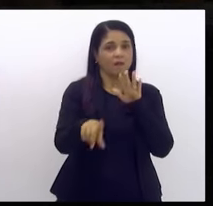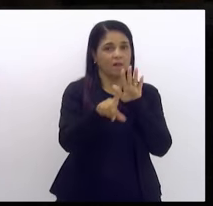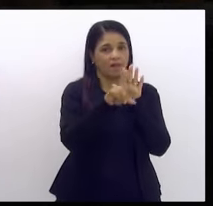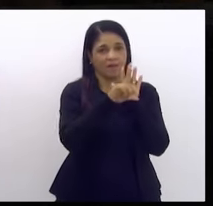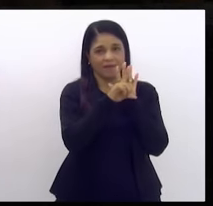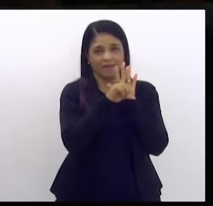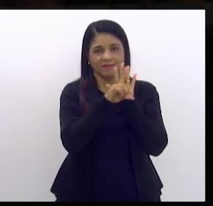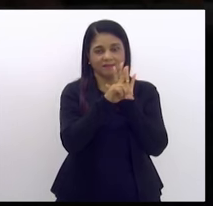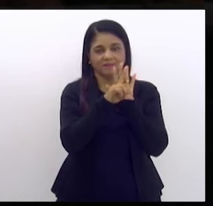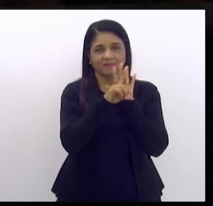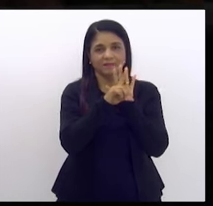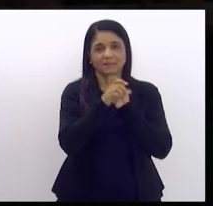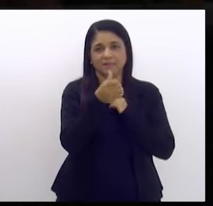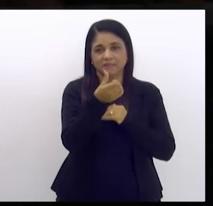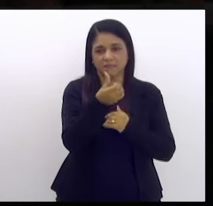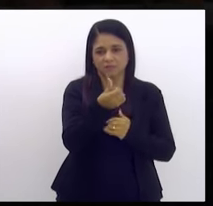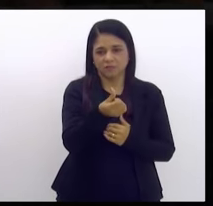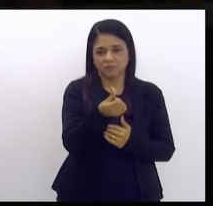presidente,